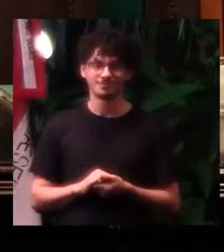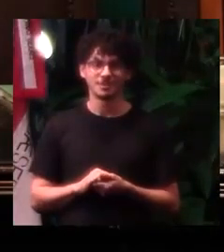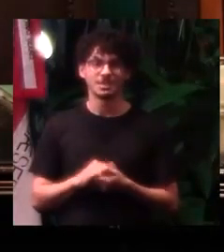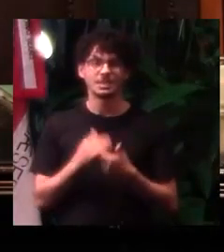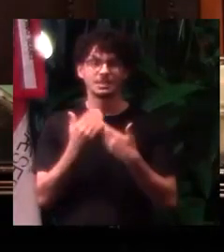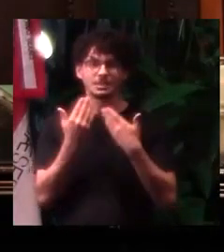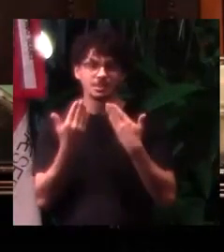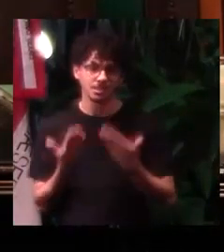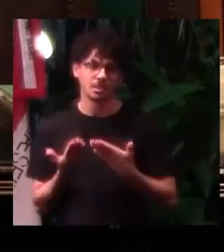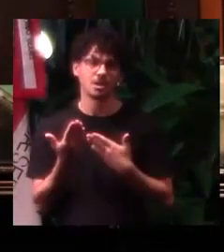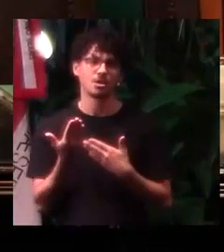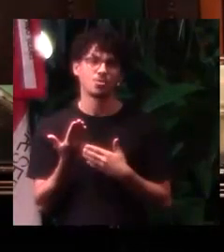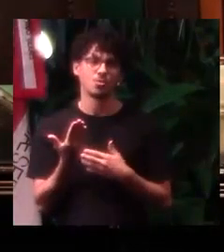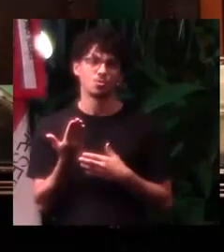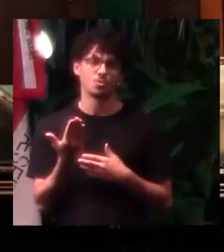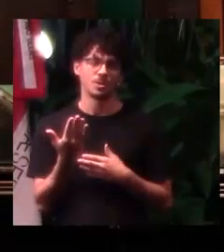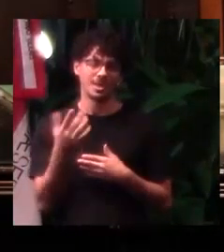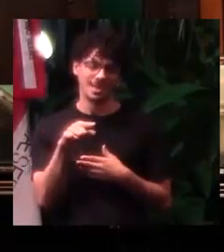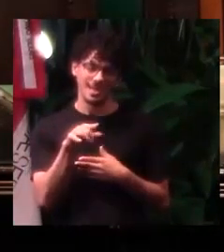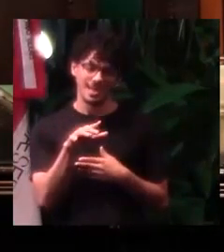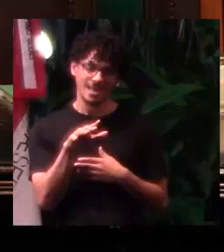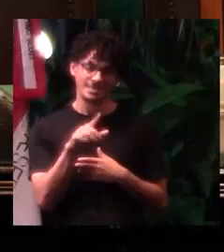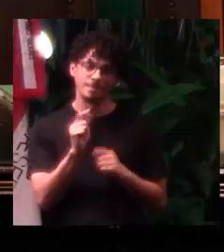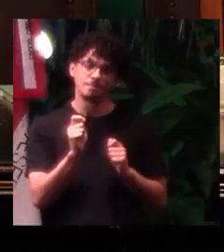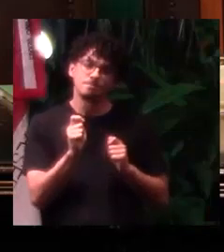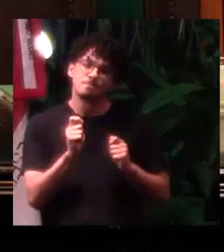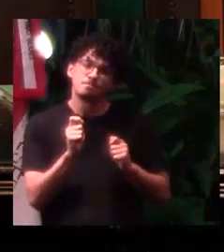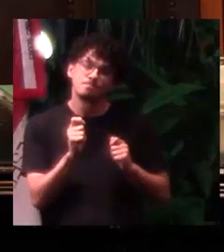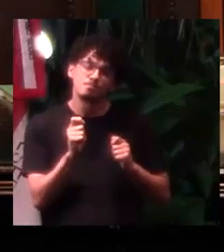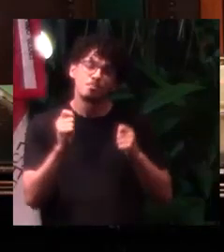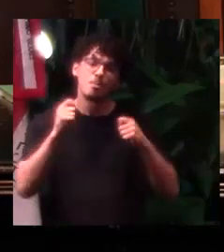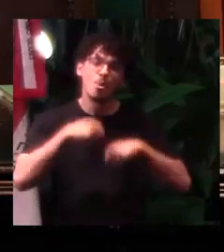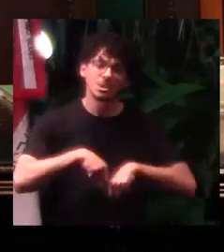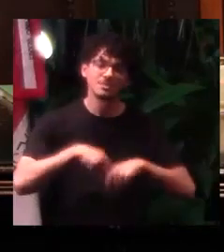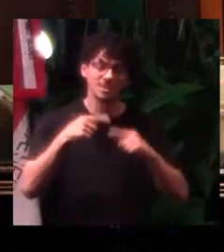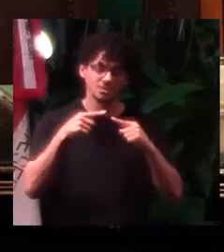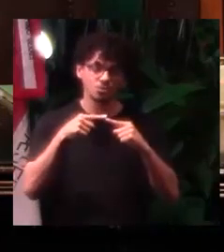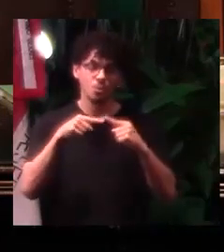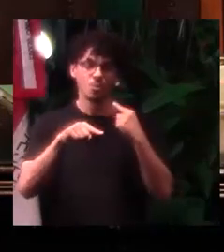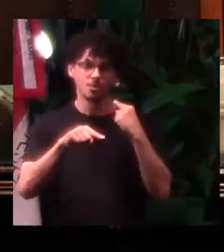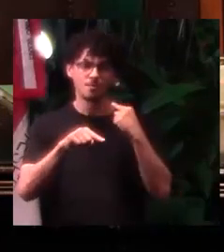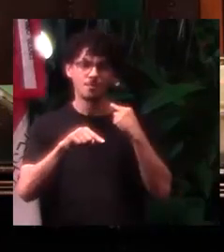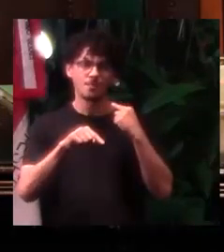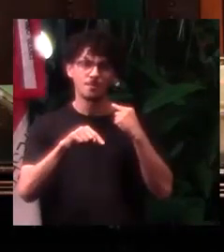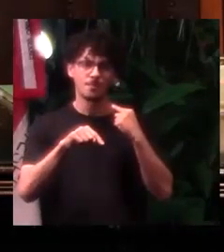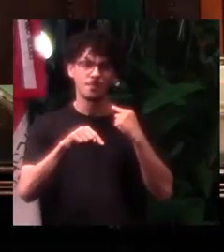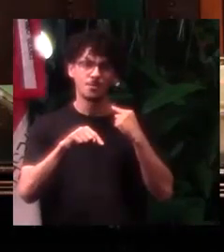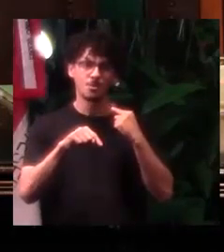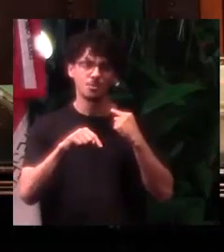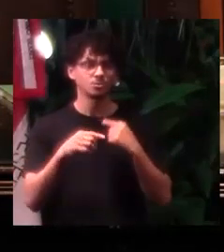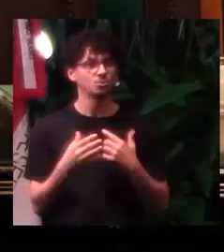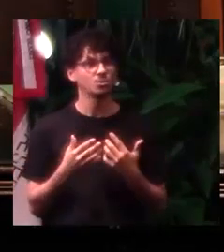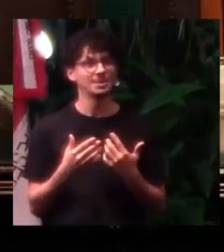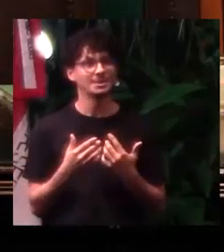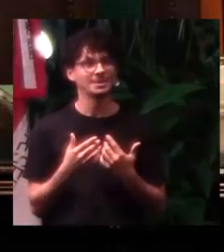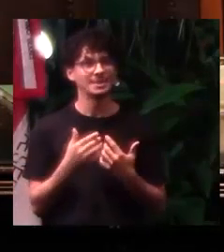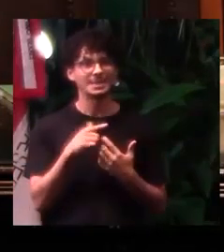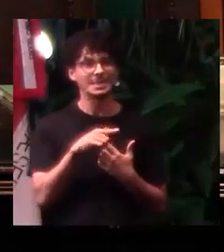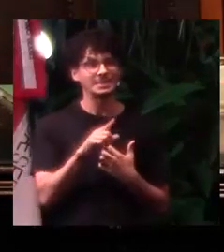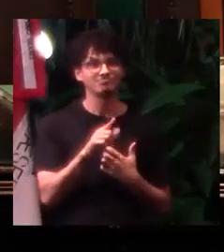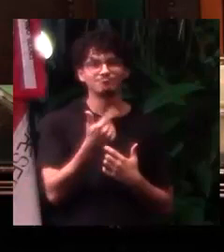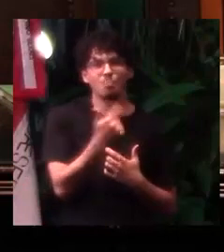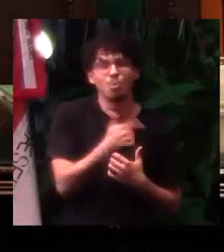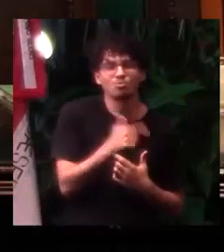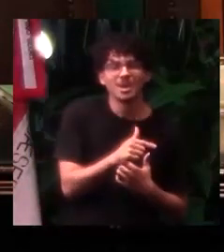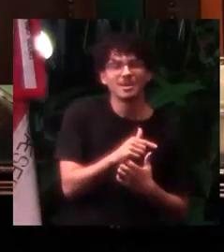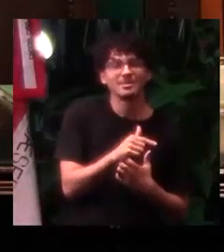você... E essa possibilidade desse contraponto, ele não existe sem